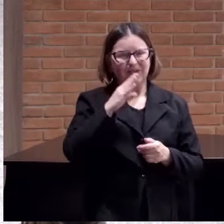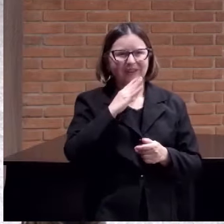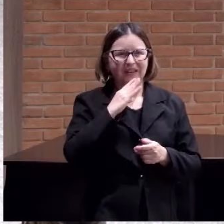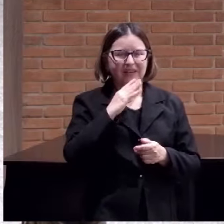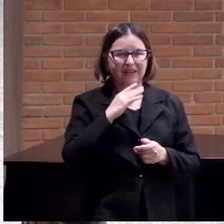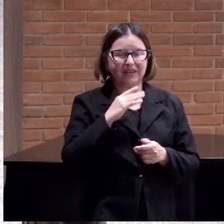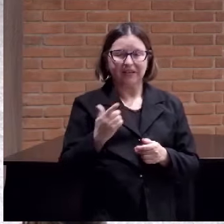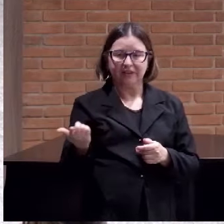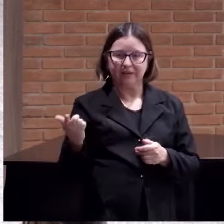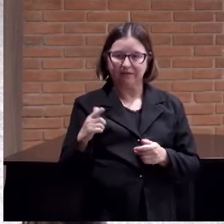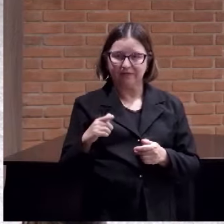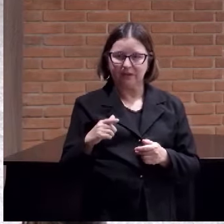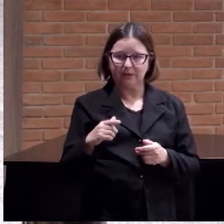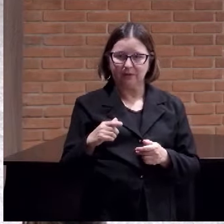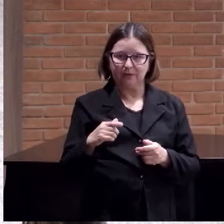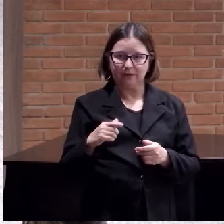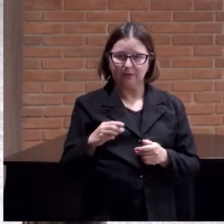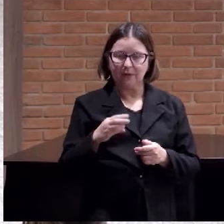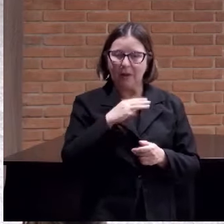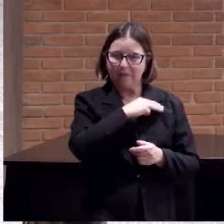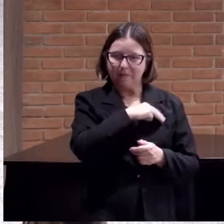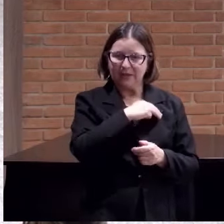judeu, Salomão Ginsberg,